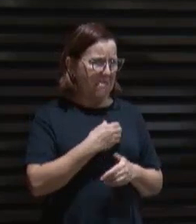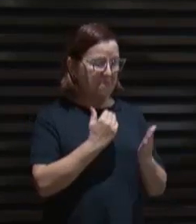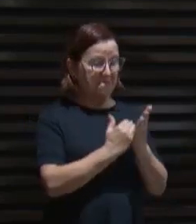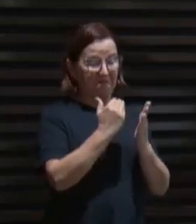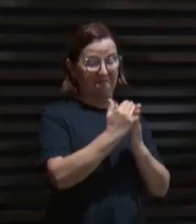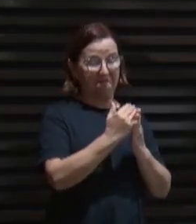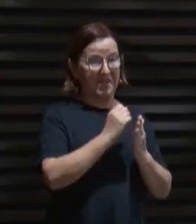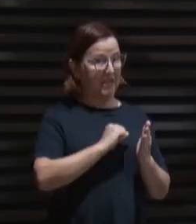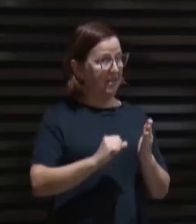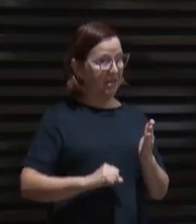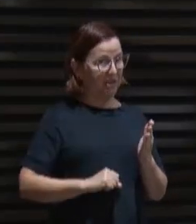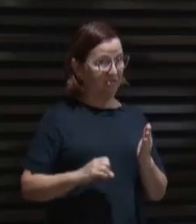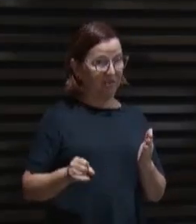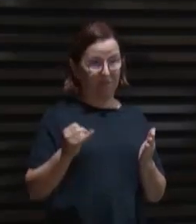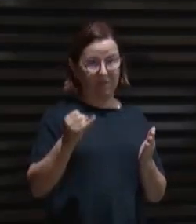um